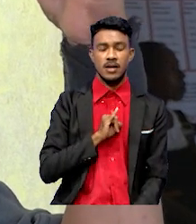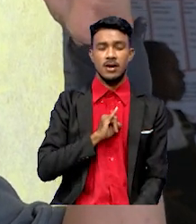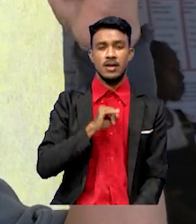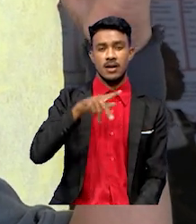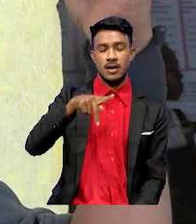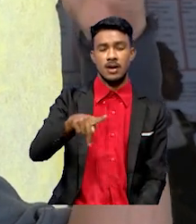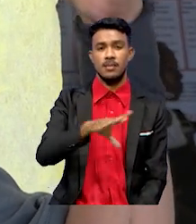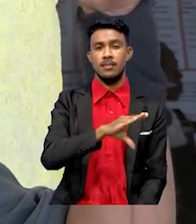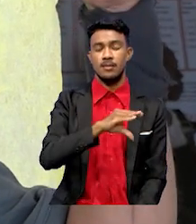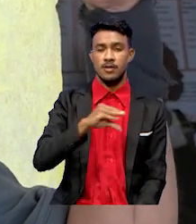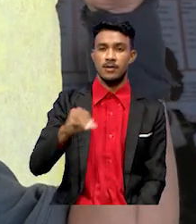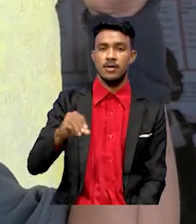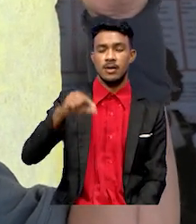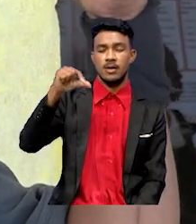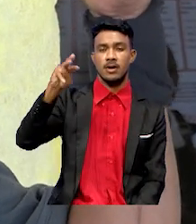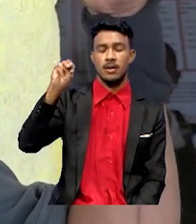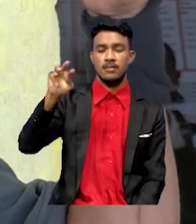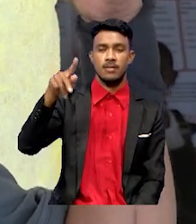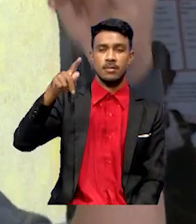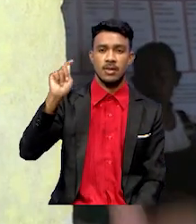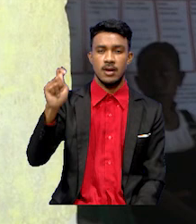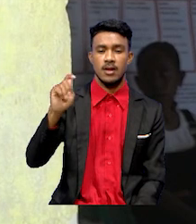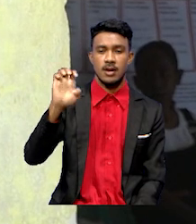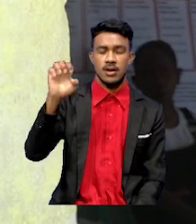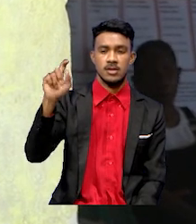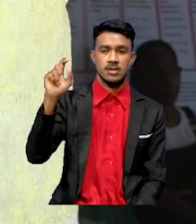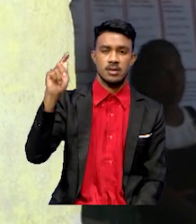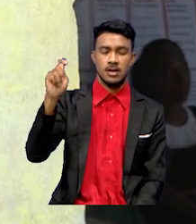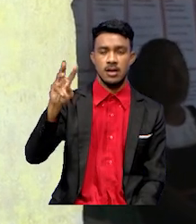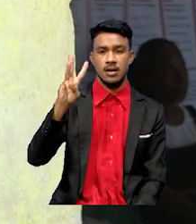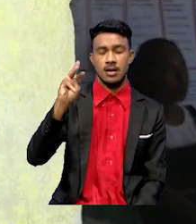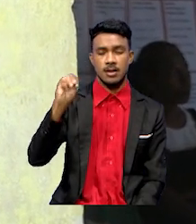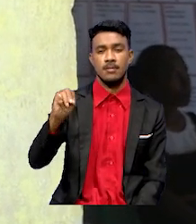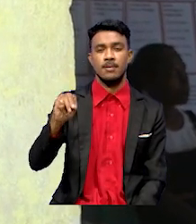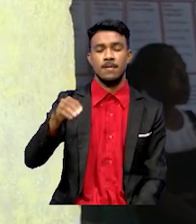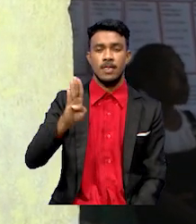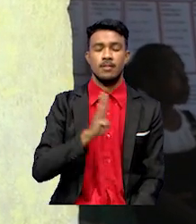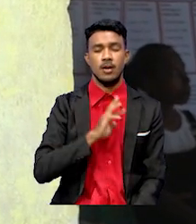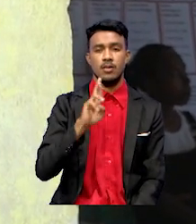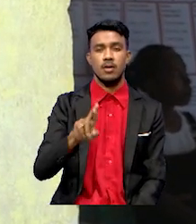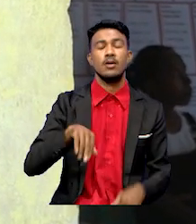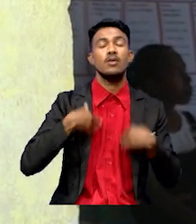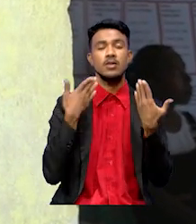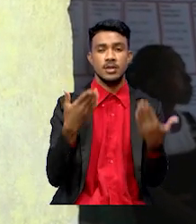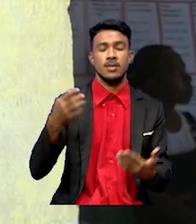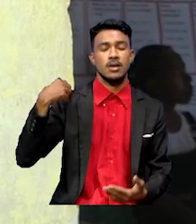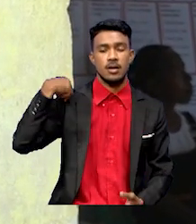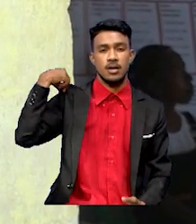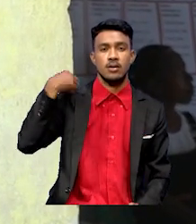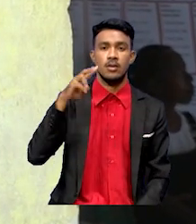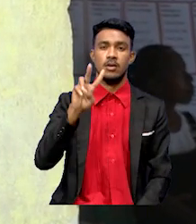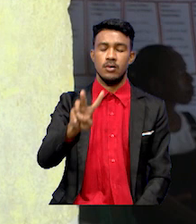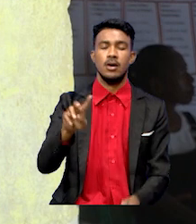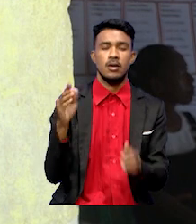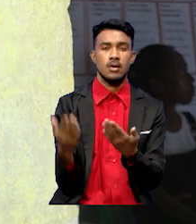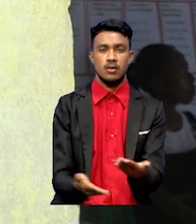game es game day ho bekora stem bekora O insa para kandidatura na irua atu